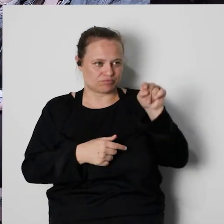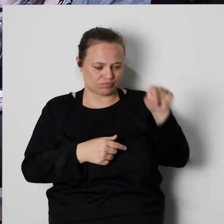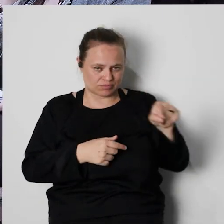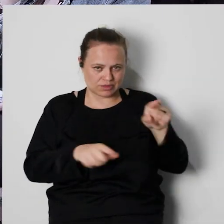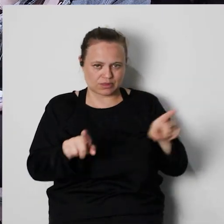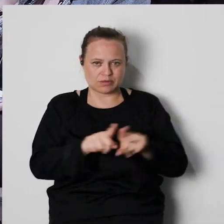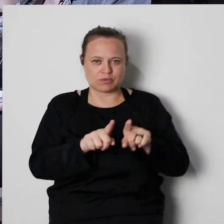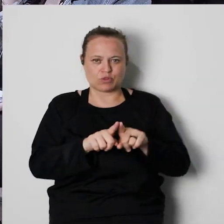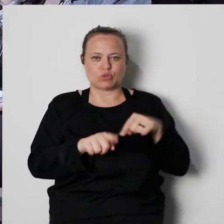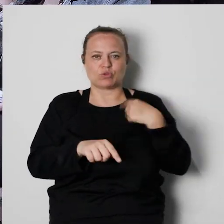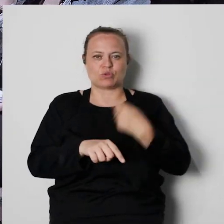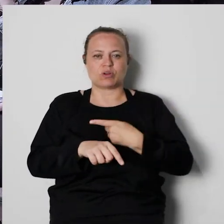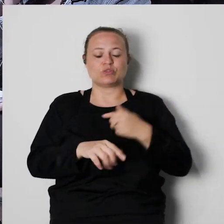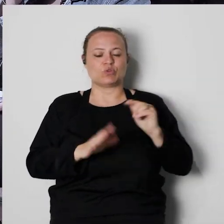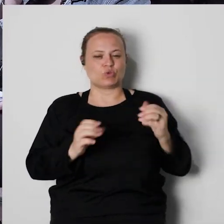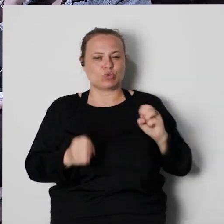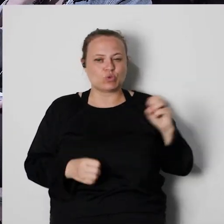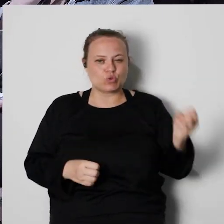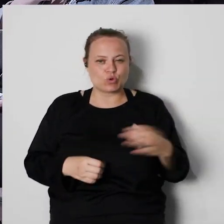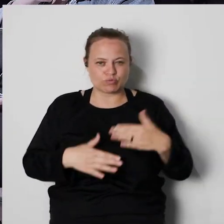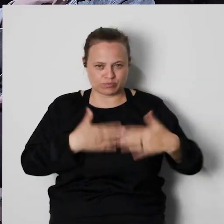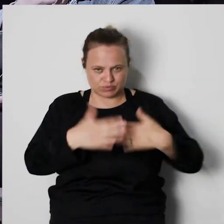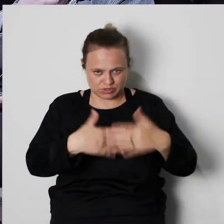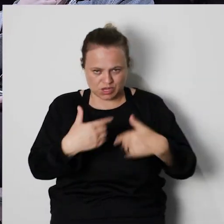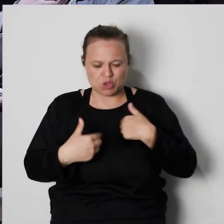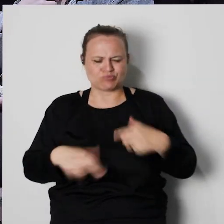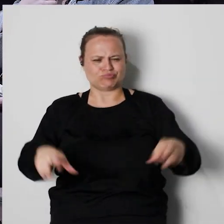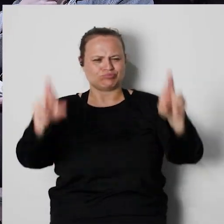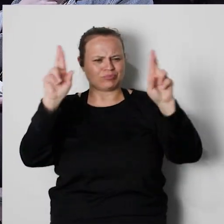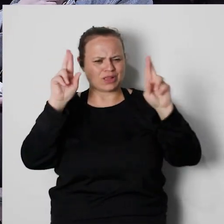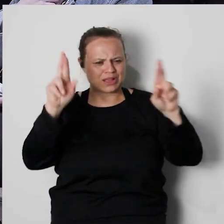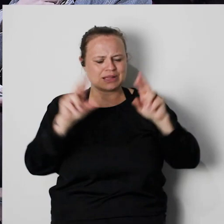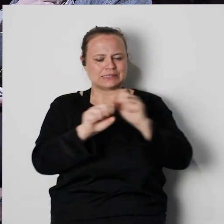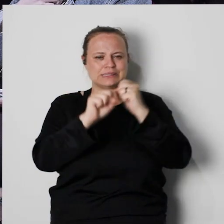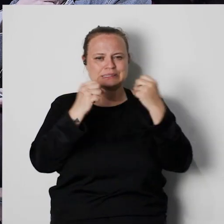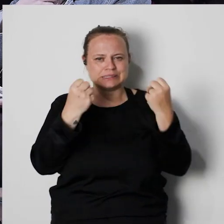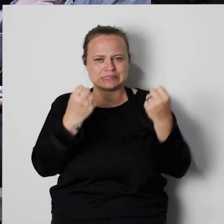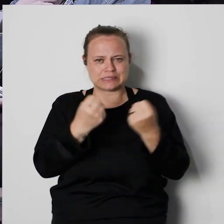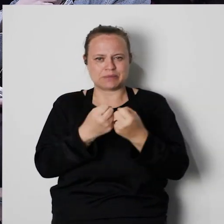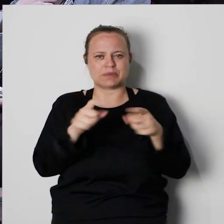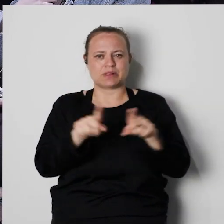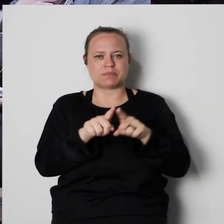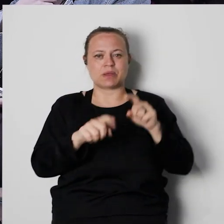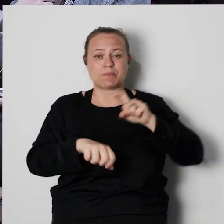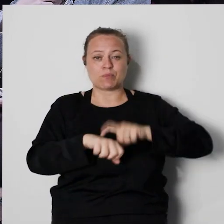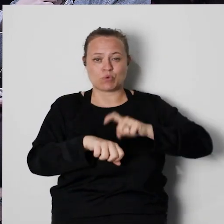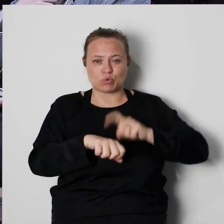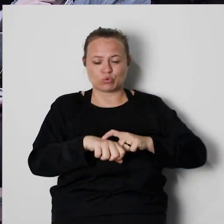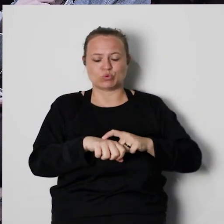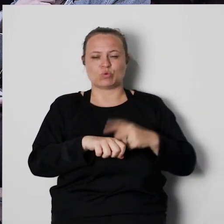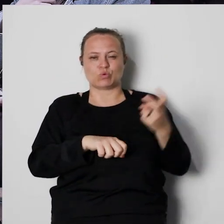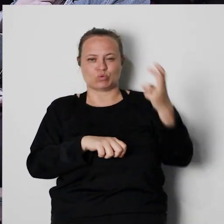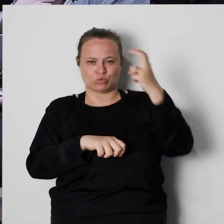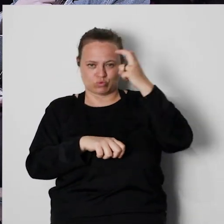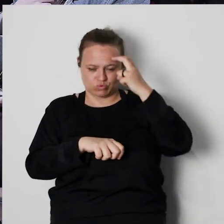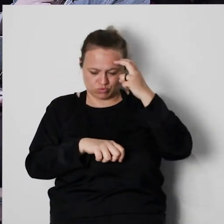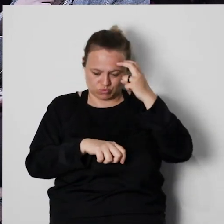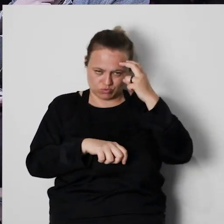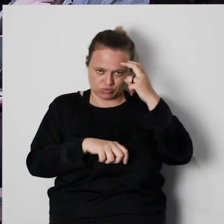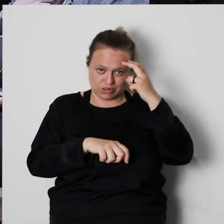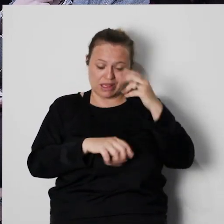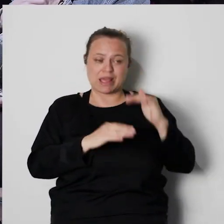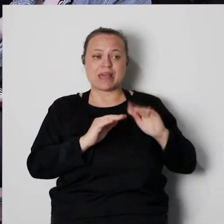outro tipo de registro e alcance, né? Então, o quanto isso é necessário. E aí, eu queria te